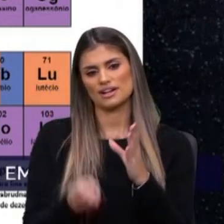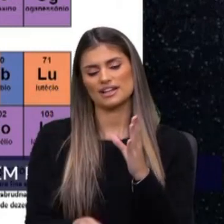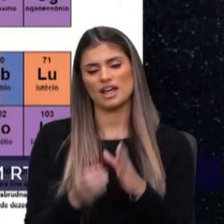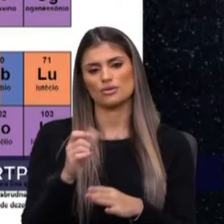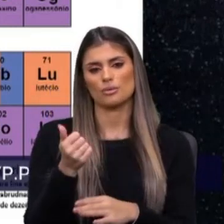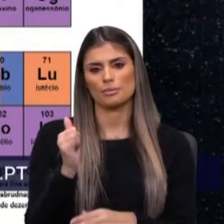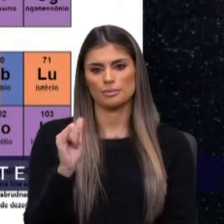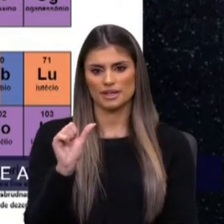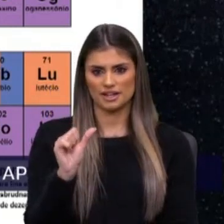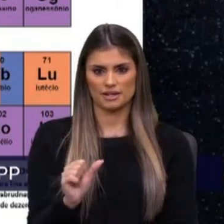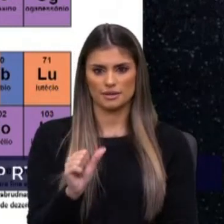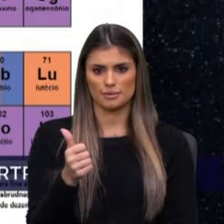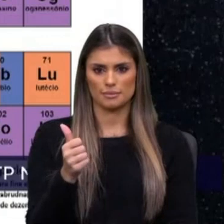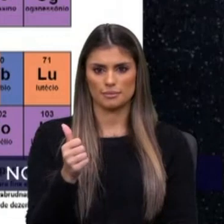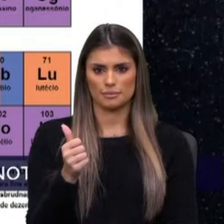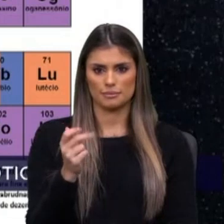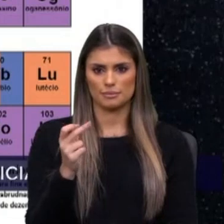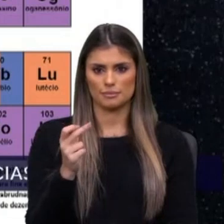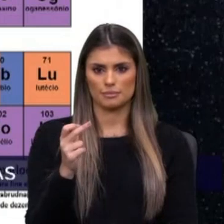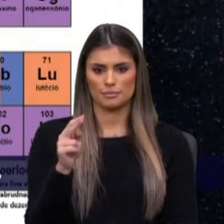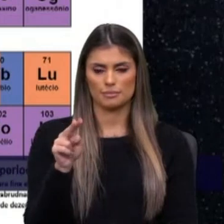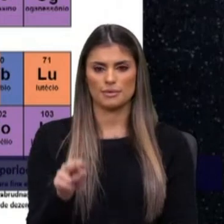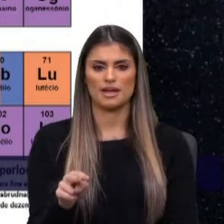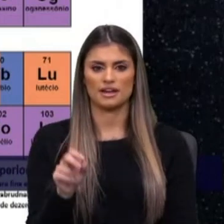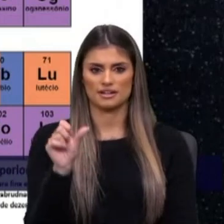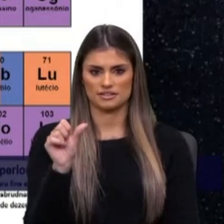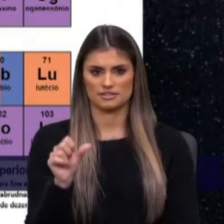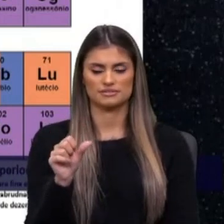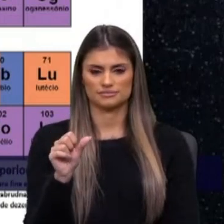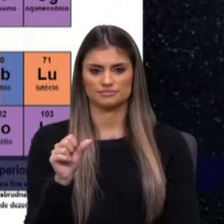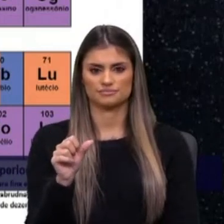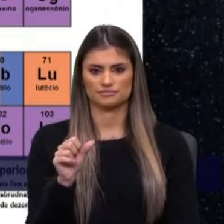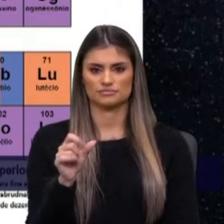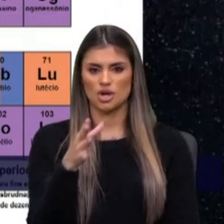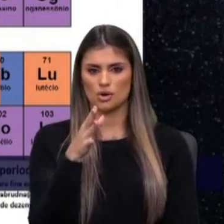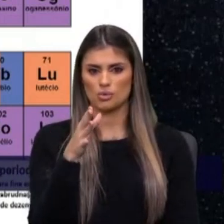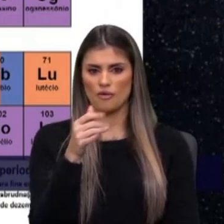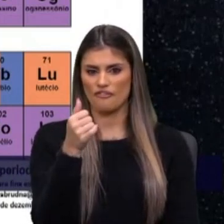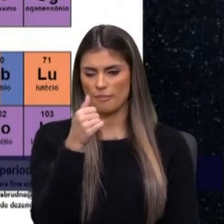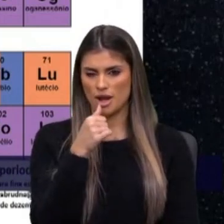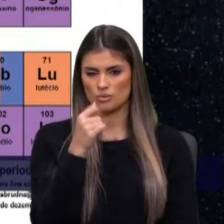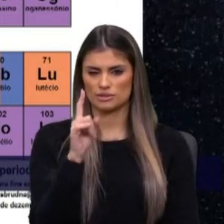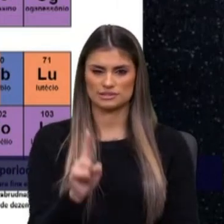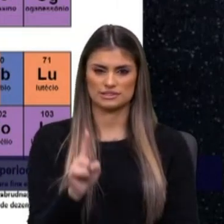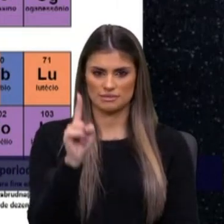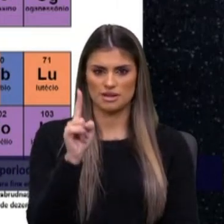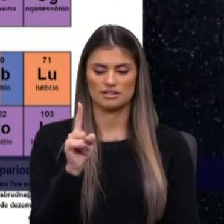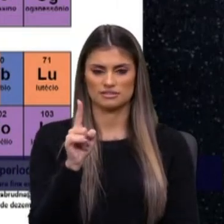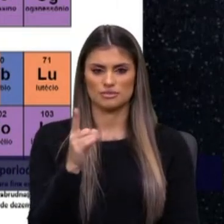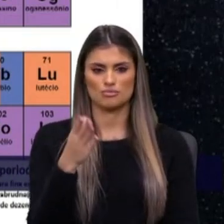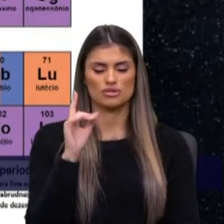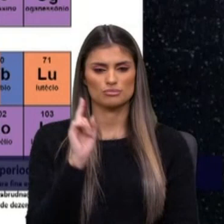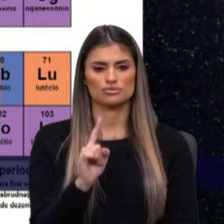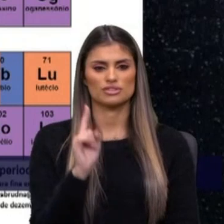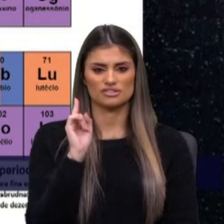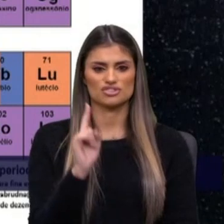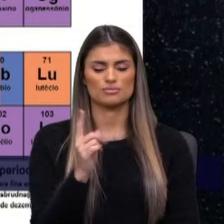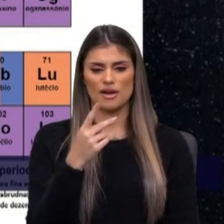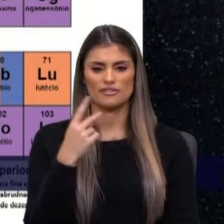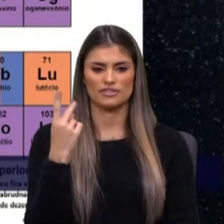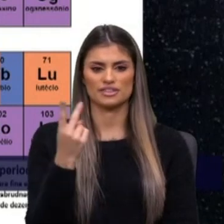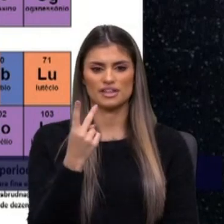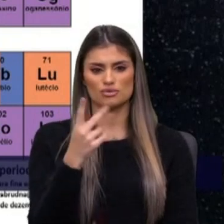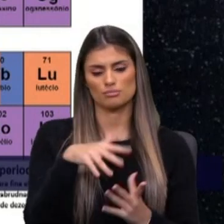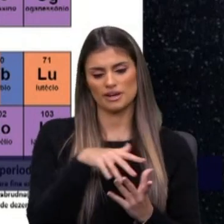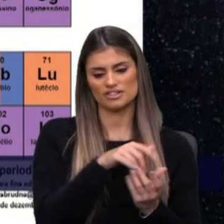cor roxa avermelhada. E depois, aqueles elementos que nós conhecemos, que são fundamentais para a vida, que constituem também os próprios